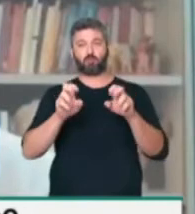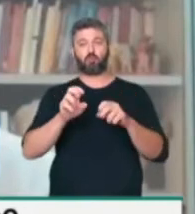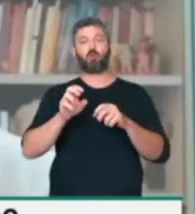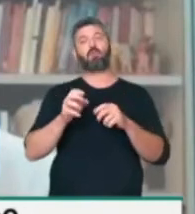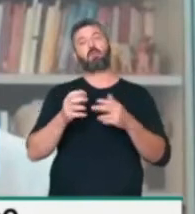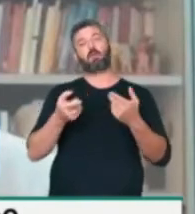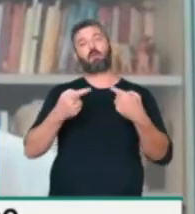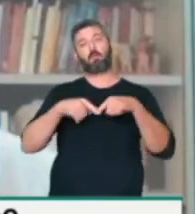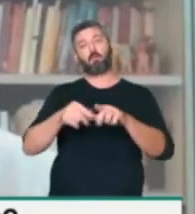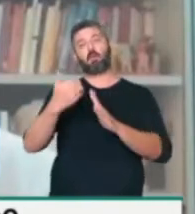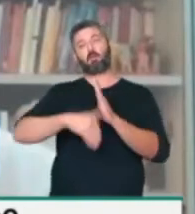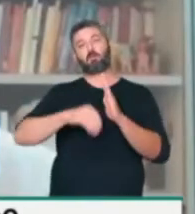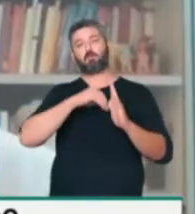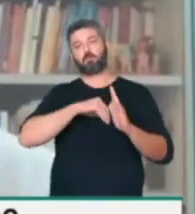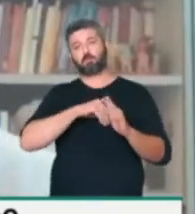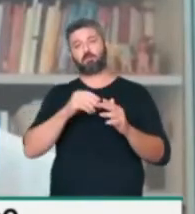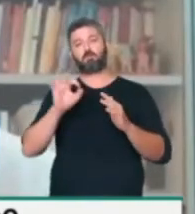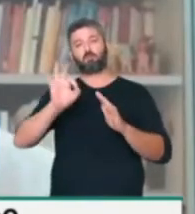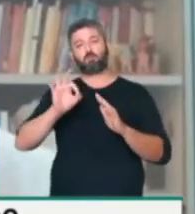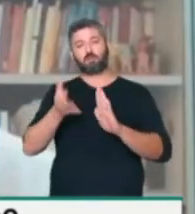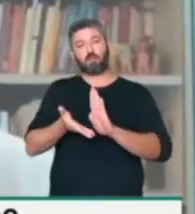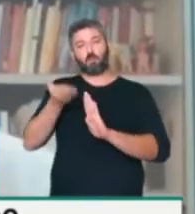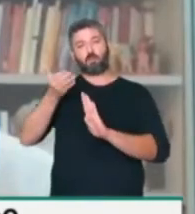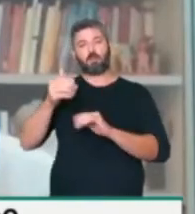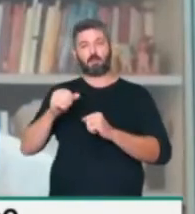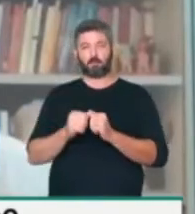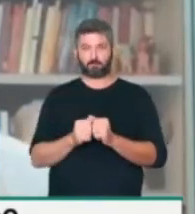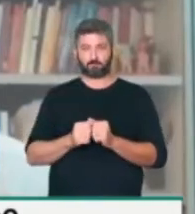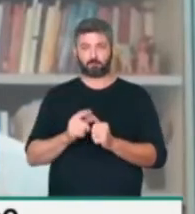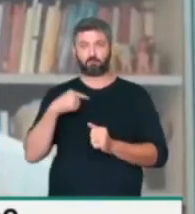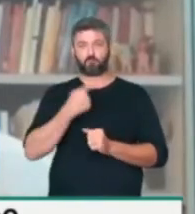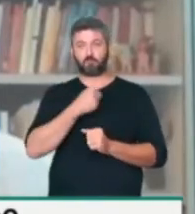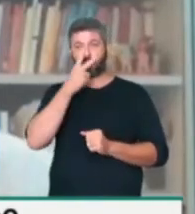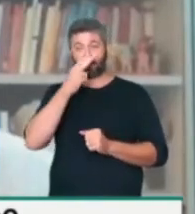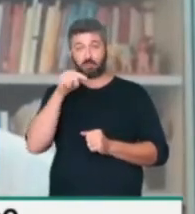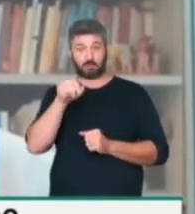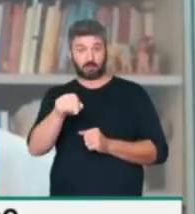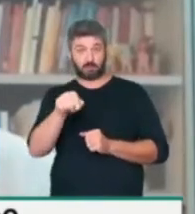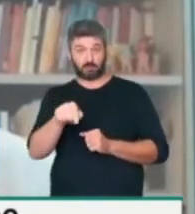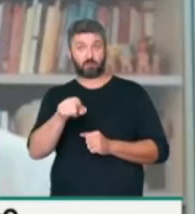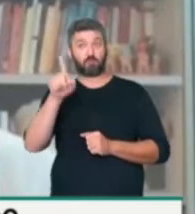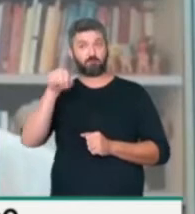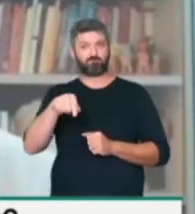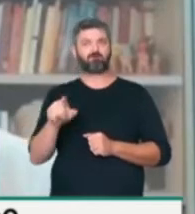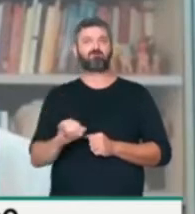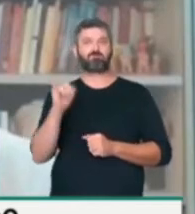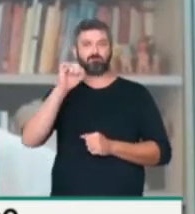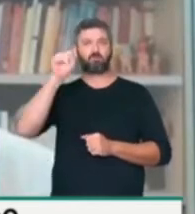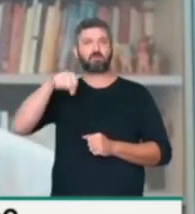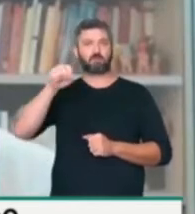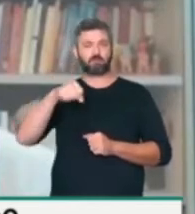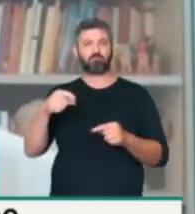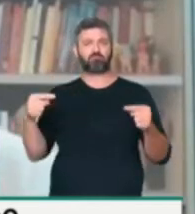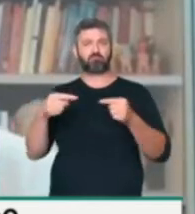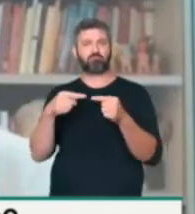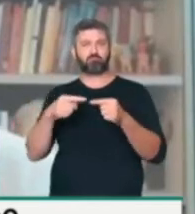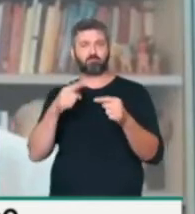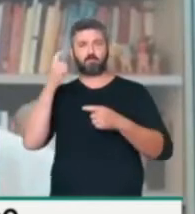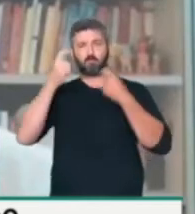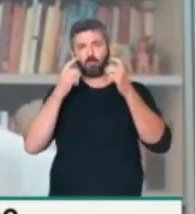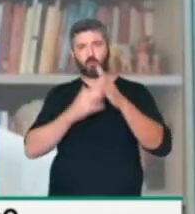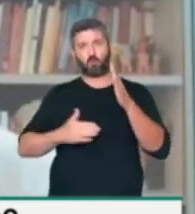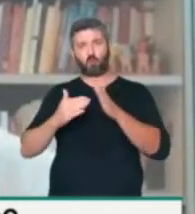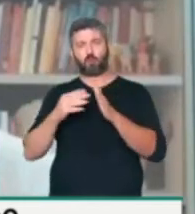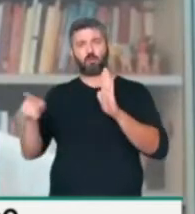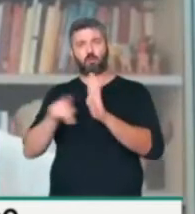da ampliação da margem do empréstimo consignado. Nós entendemos que essa é uma questão muito importante, se enquadra dentro das preocupações que a